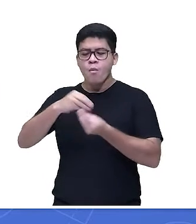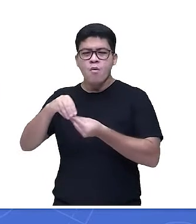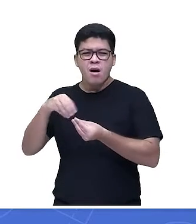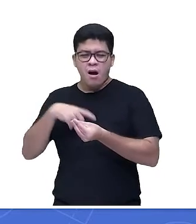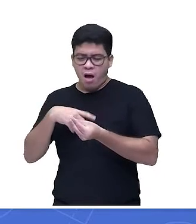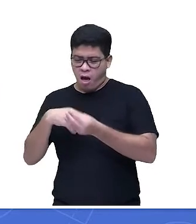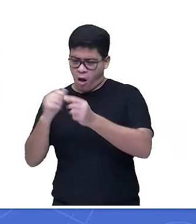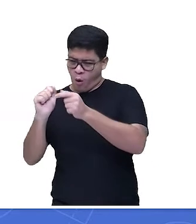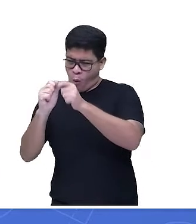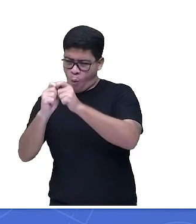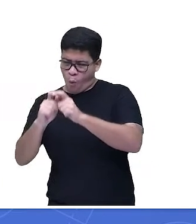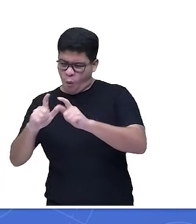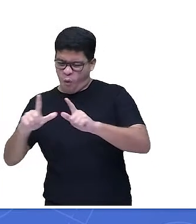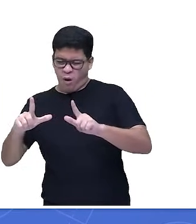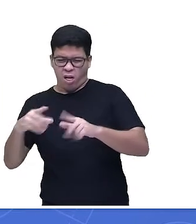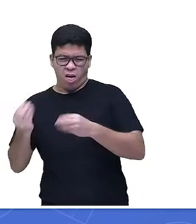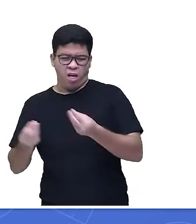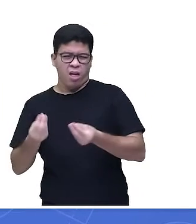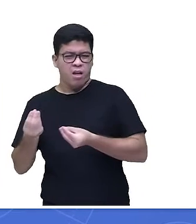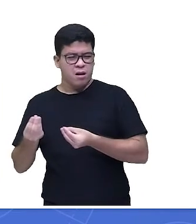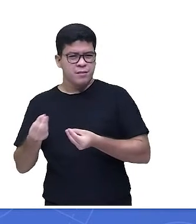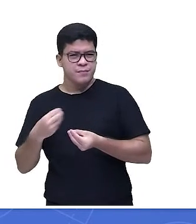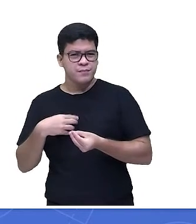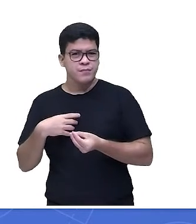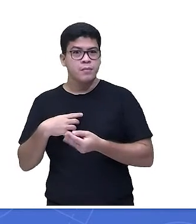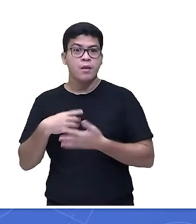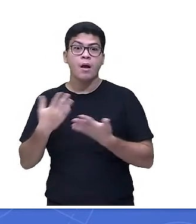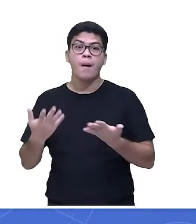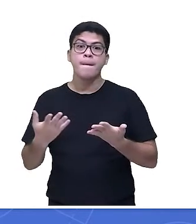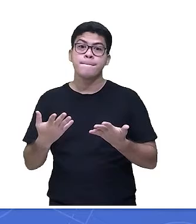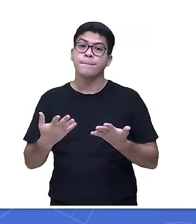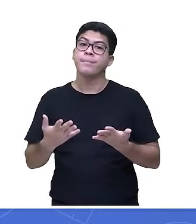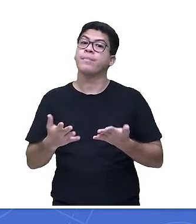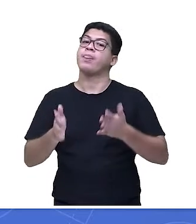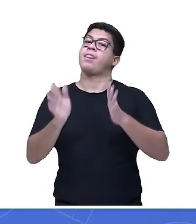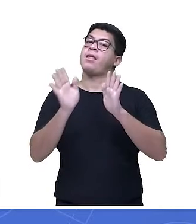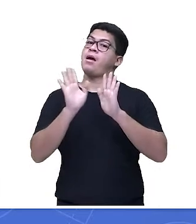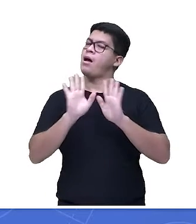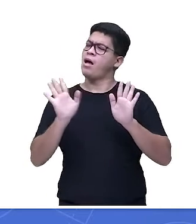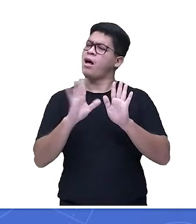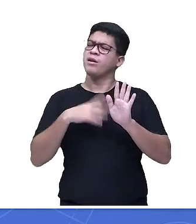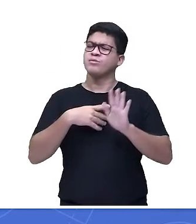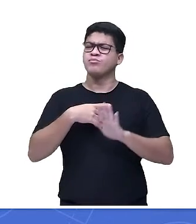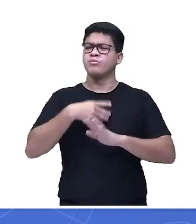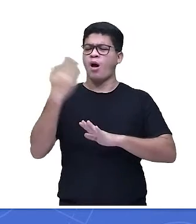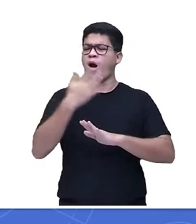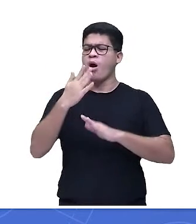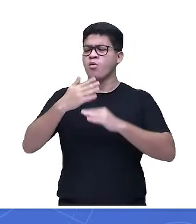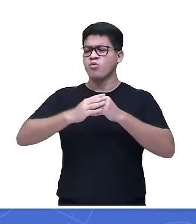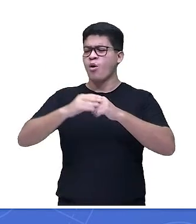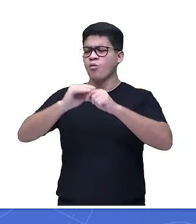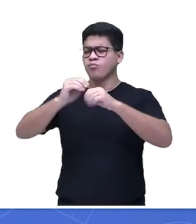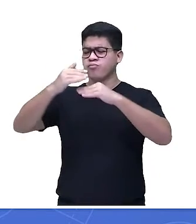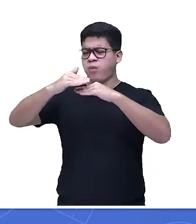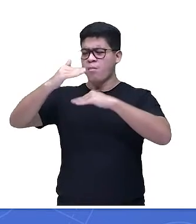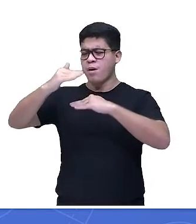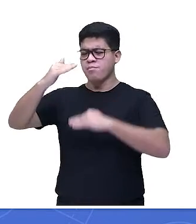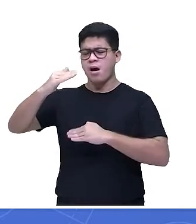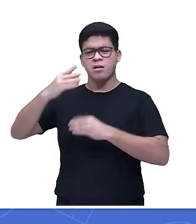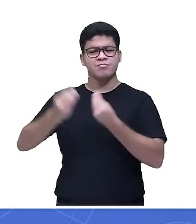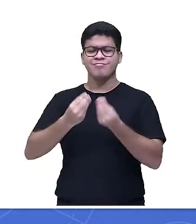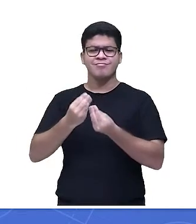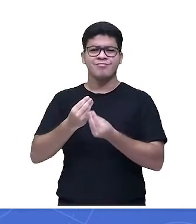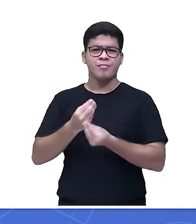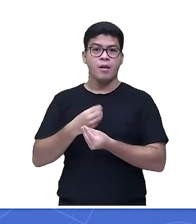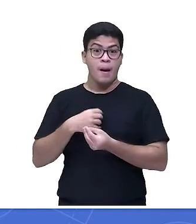Porque misturas homogêneas são aquelas que apresentam aspecto uniforme, né? Não tem níveis de separação. Mas se a gente pegar